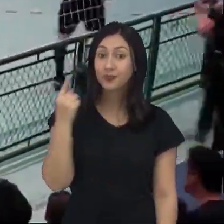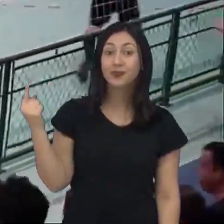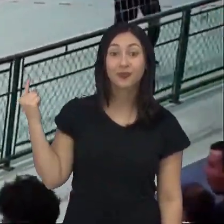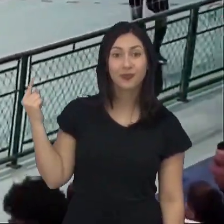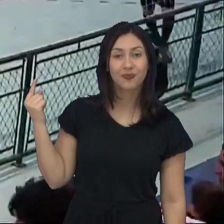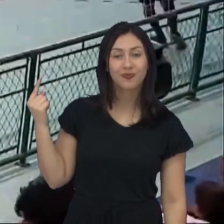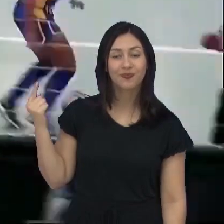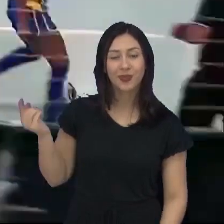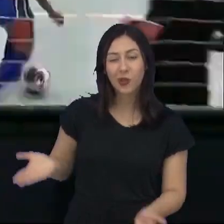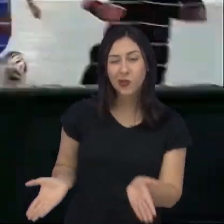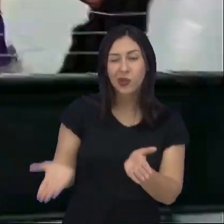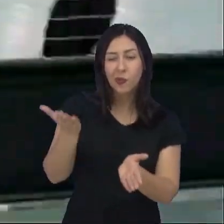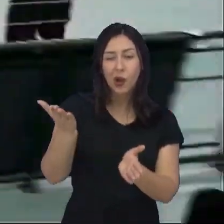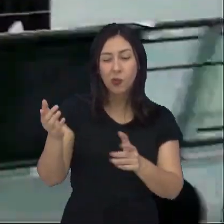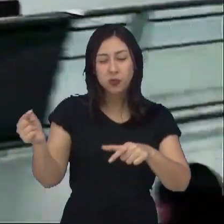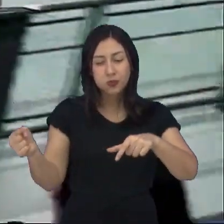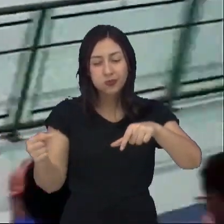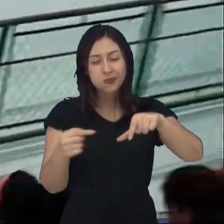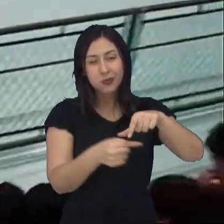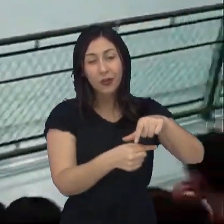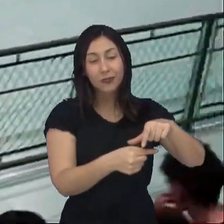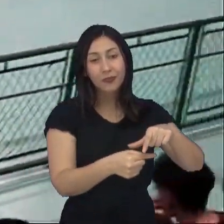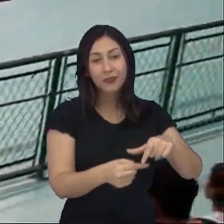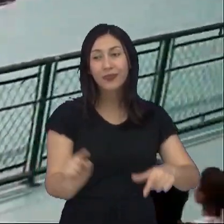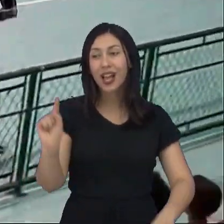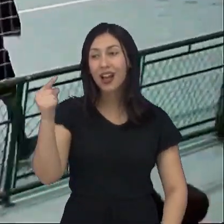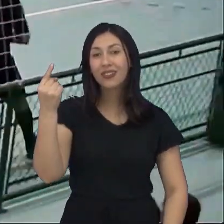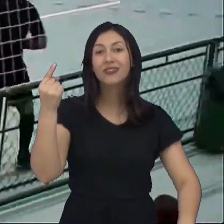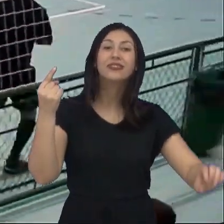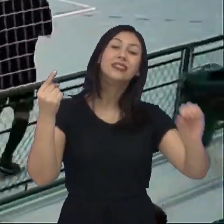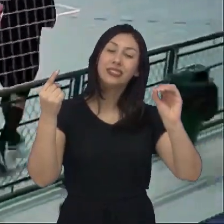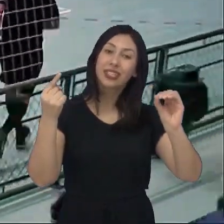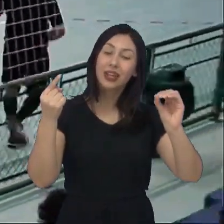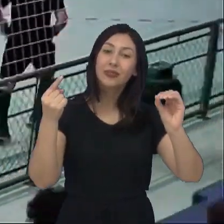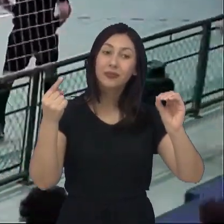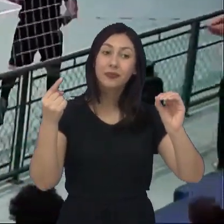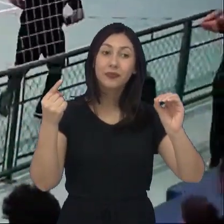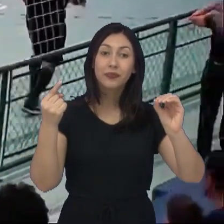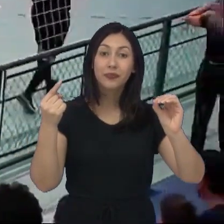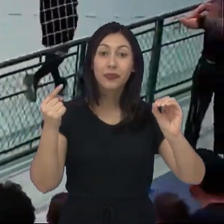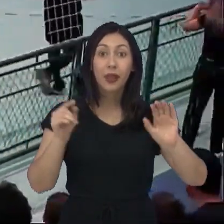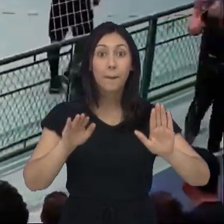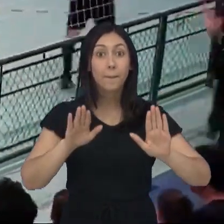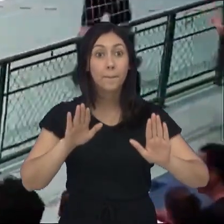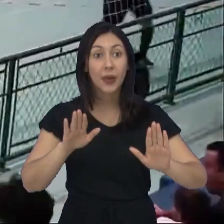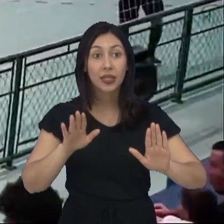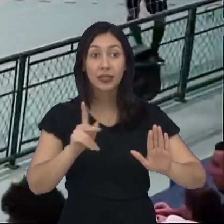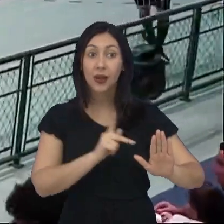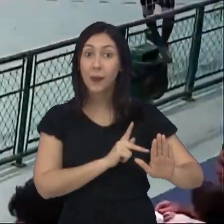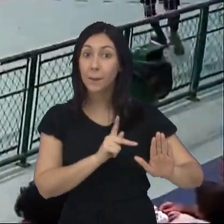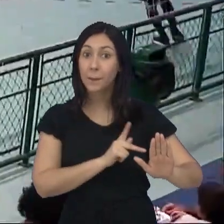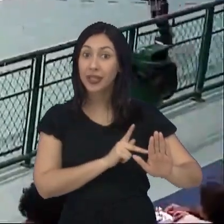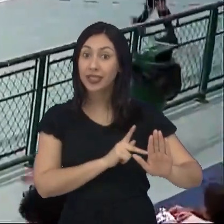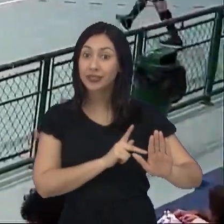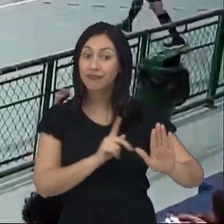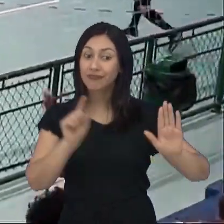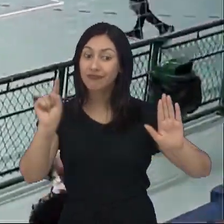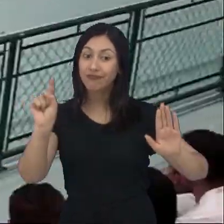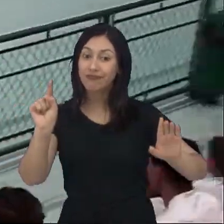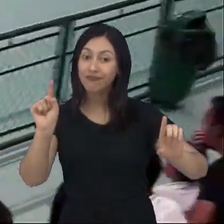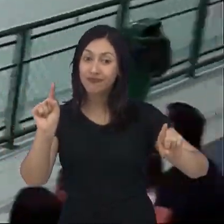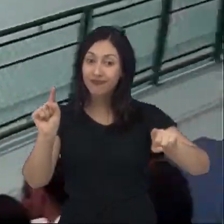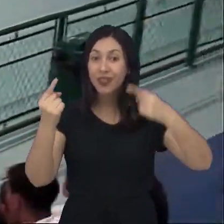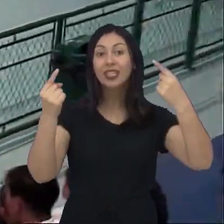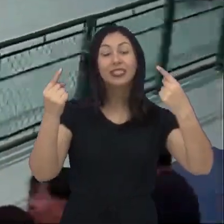e tocou no cantinho da goleira 1 a 0 a posição José Tamires é o nome do gol só que o Pinda vai empatar o jogo hein Olha só você vai ver ali